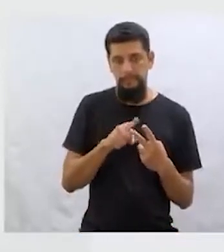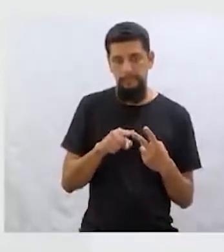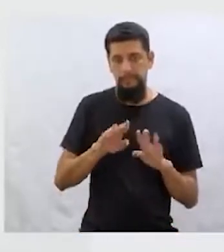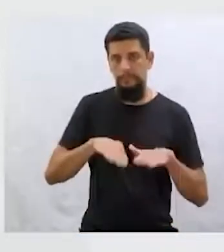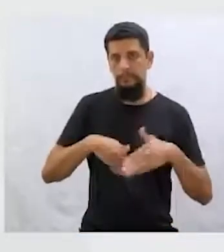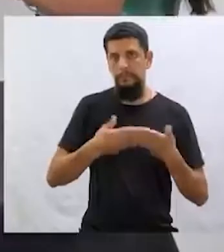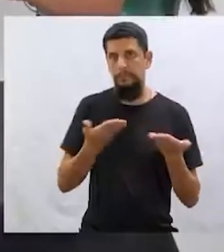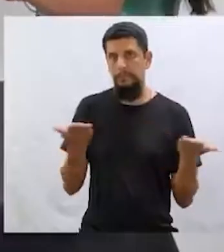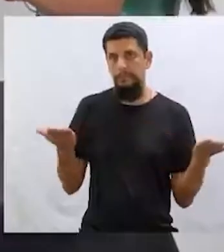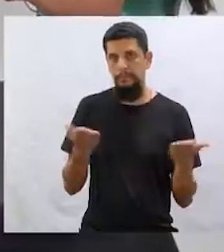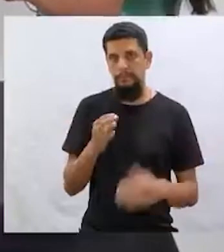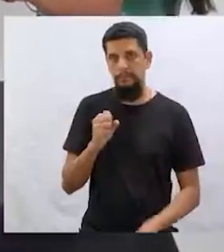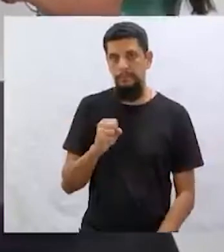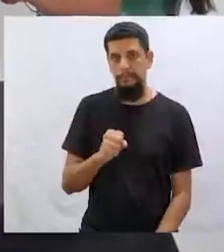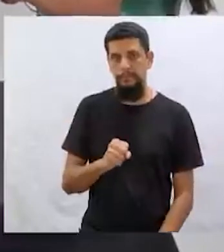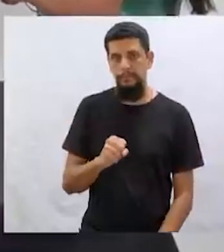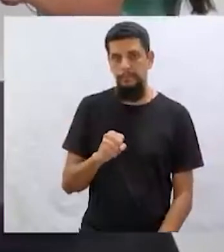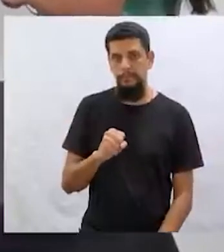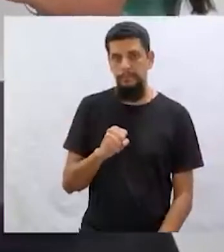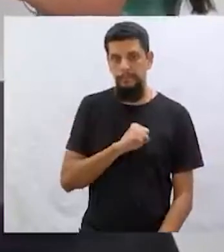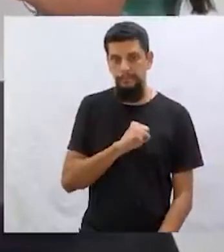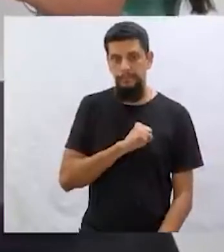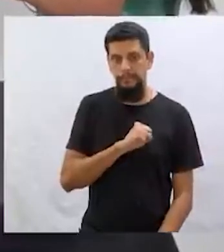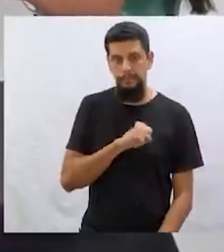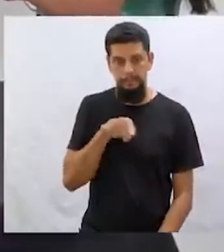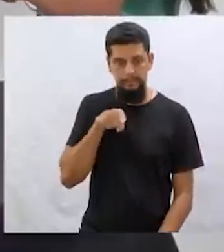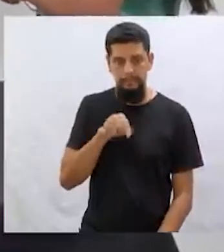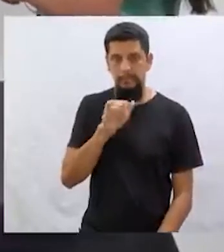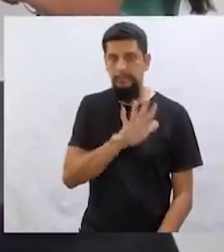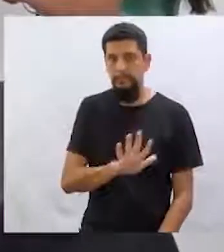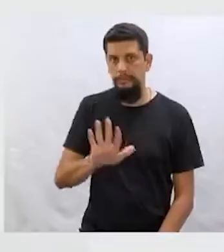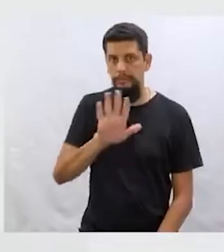1, 2. Então, o número representado